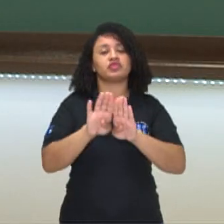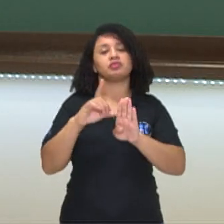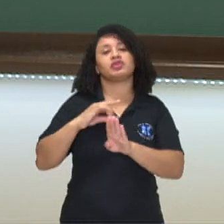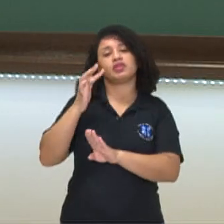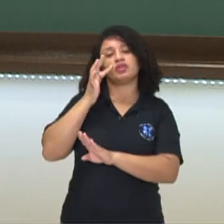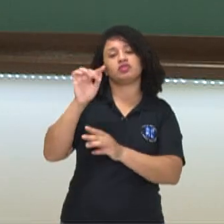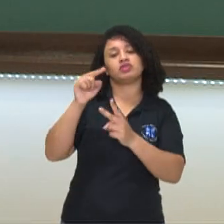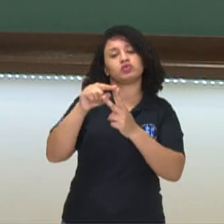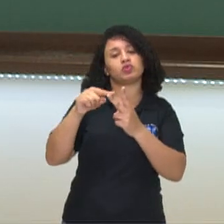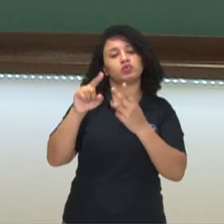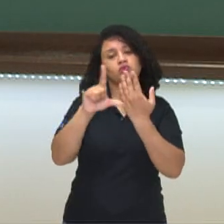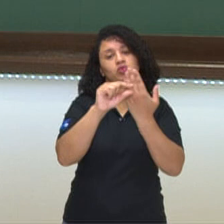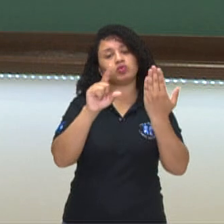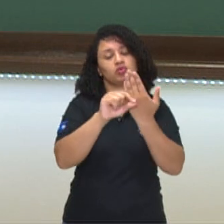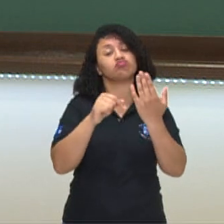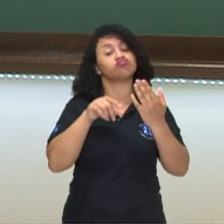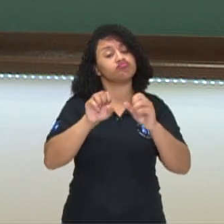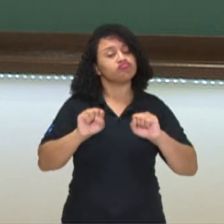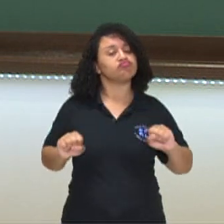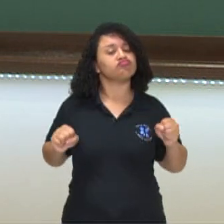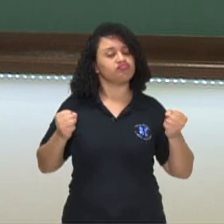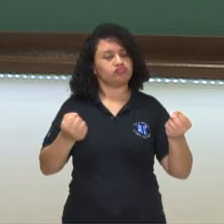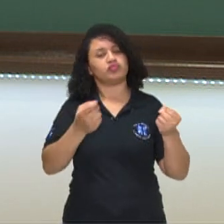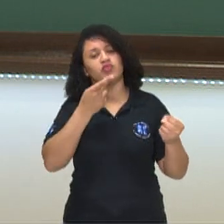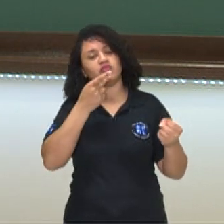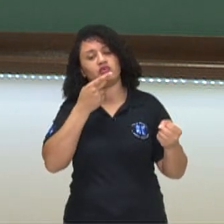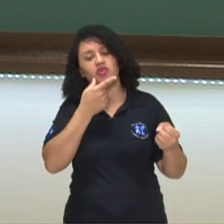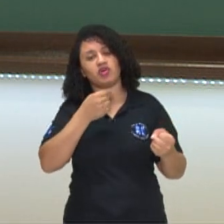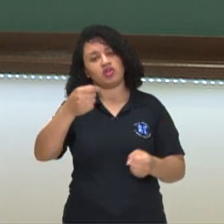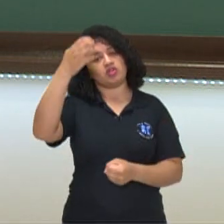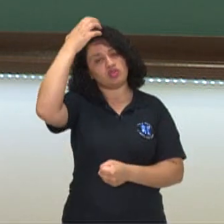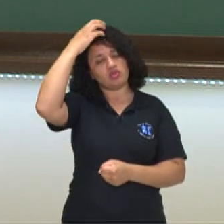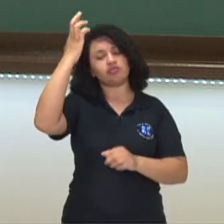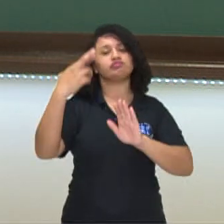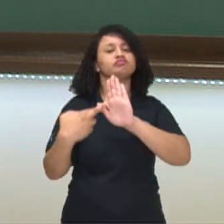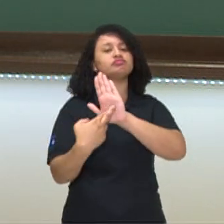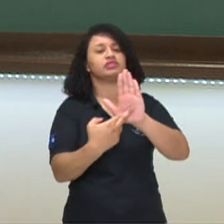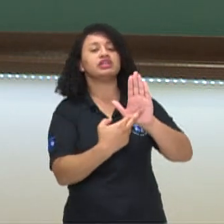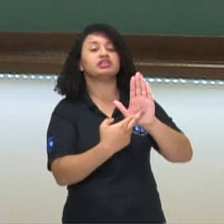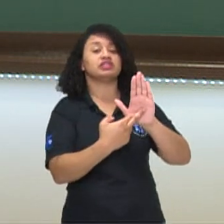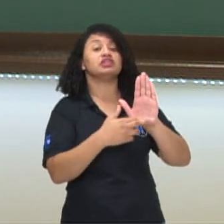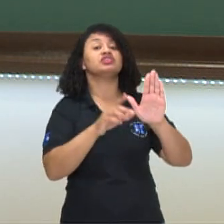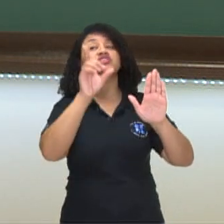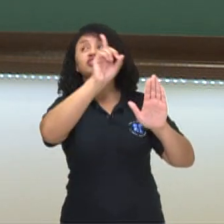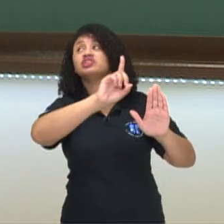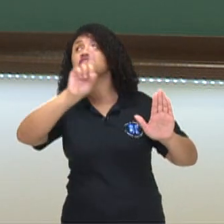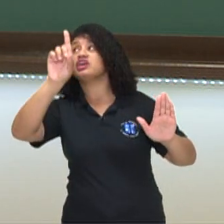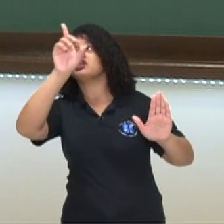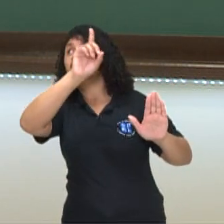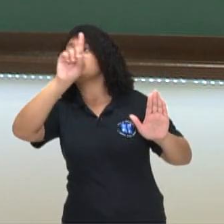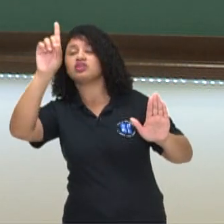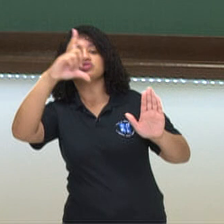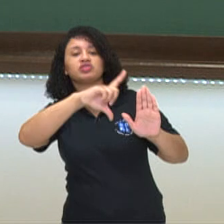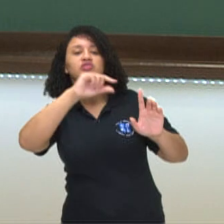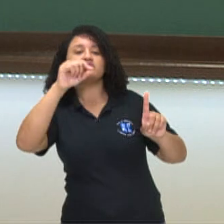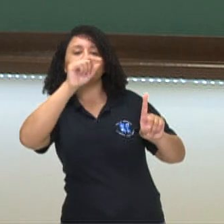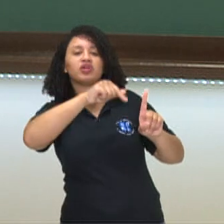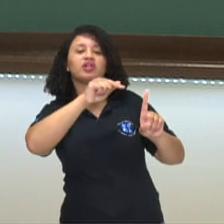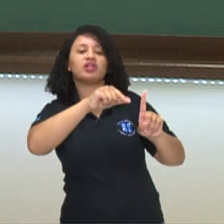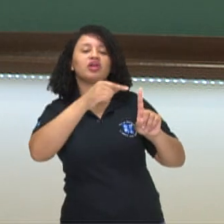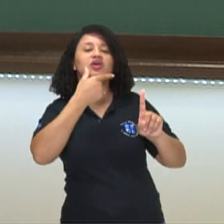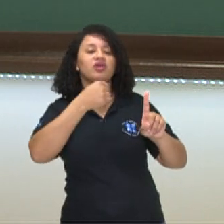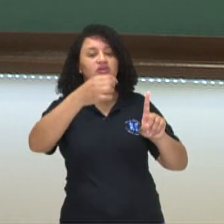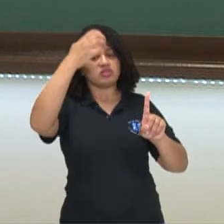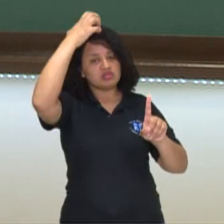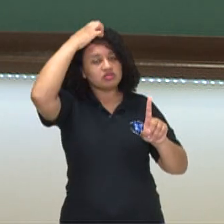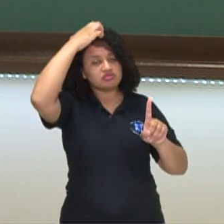autores que vão defender, né, que o rei ele é representante de Deus na terra, que são Jean Bodin e